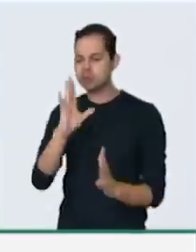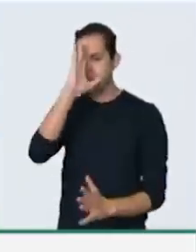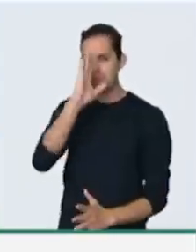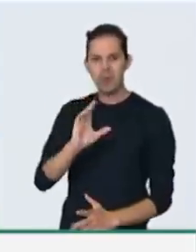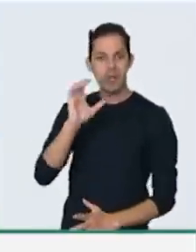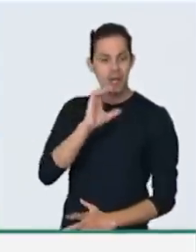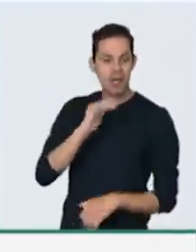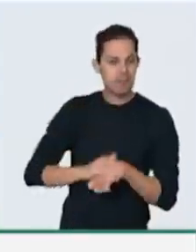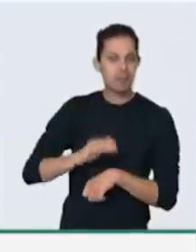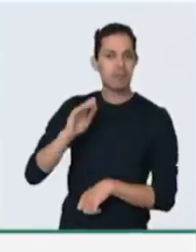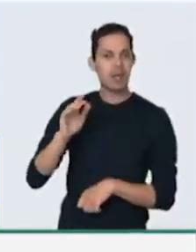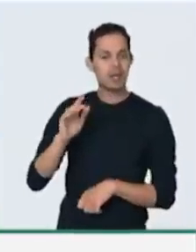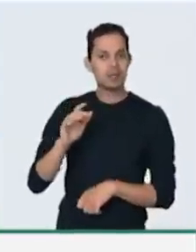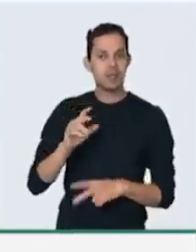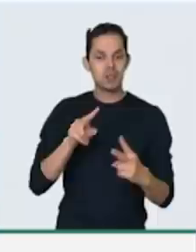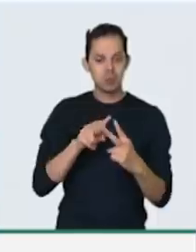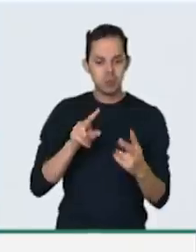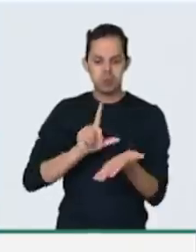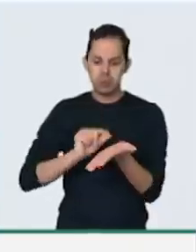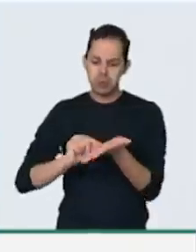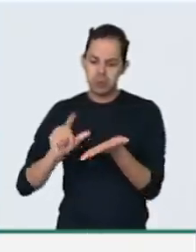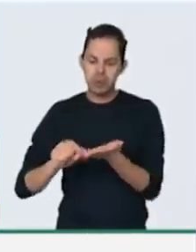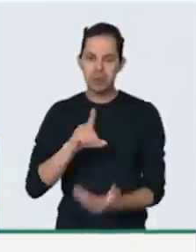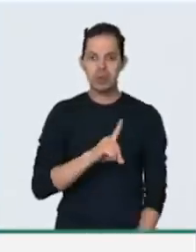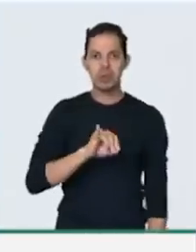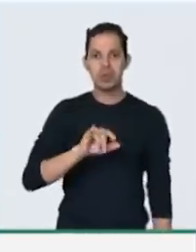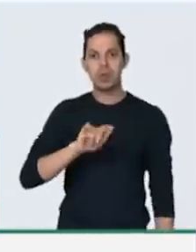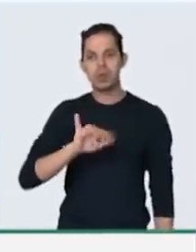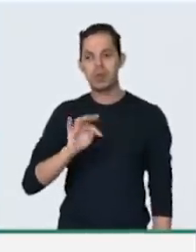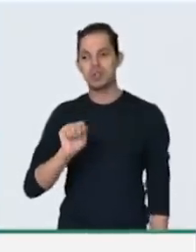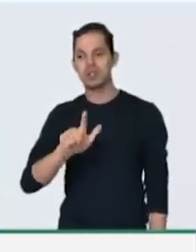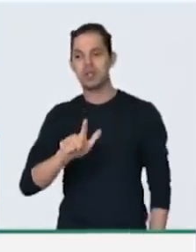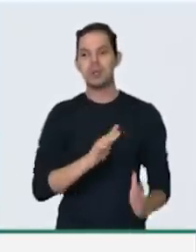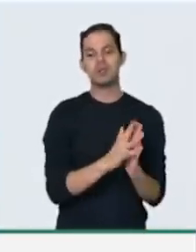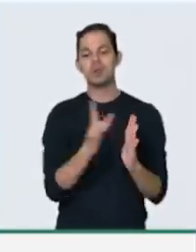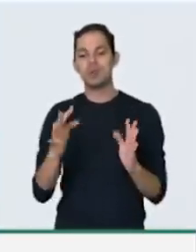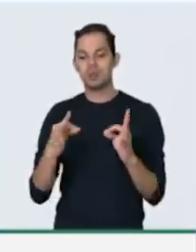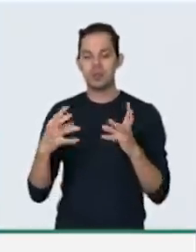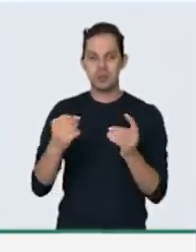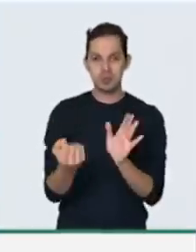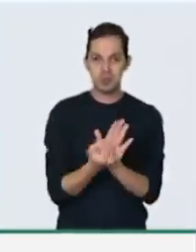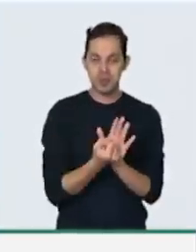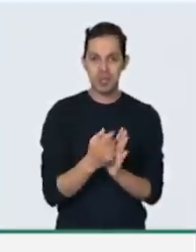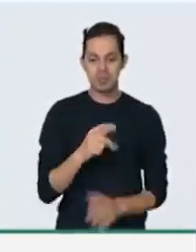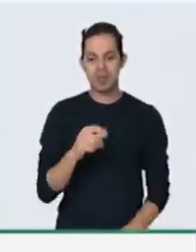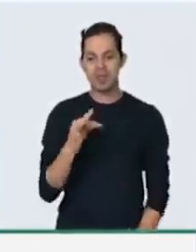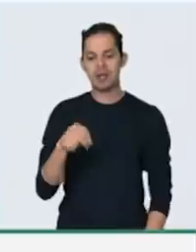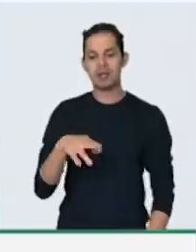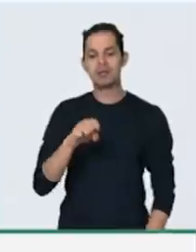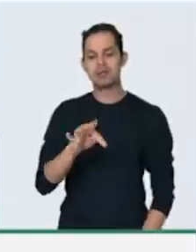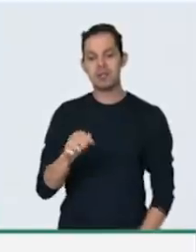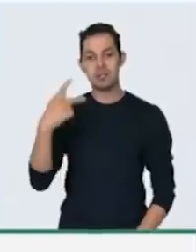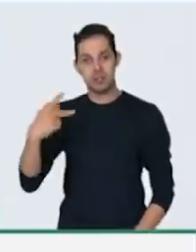processo digital, a gente faz com que todos os processos sejam aproveitados, seja de registro de patentes passados no Brasil, seja de outros